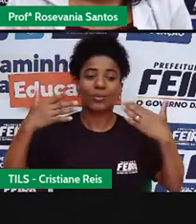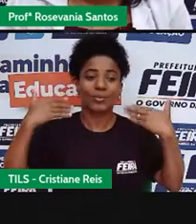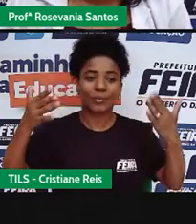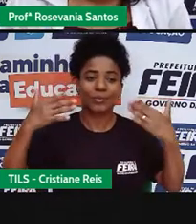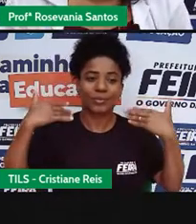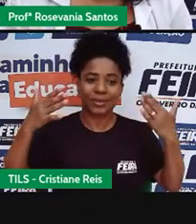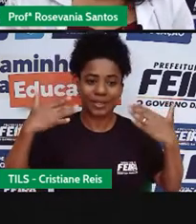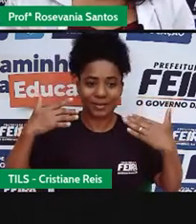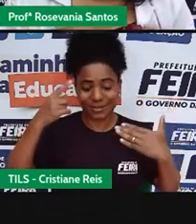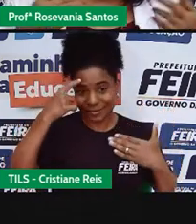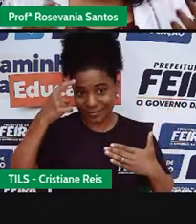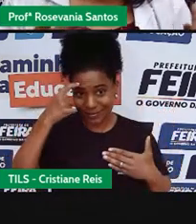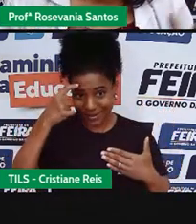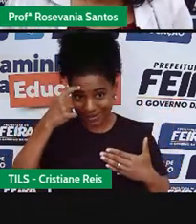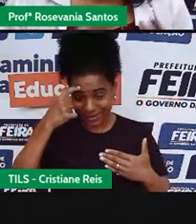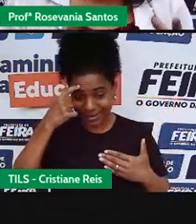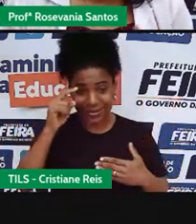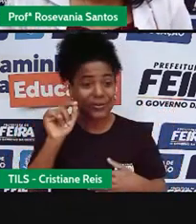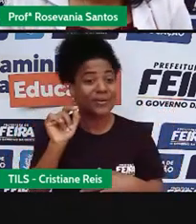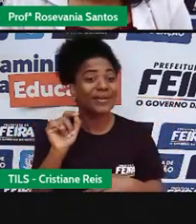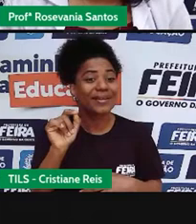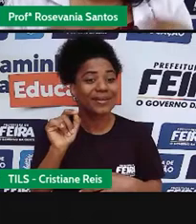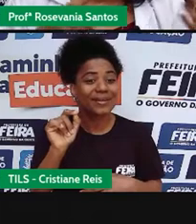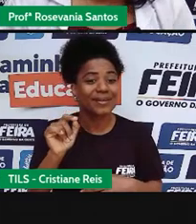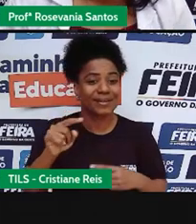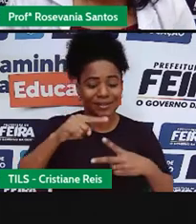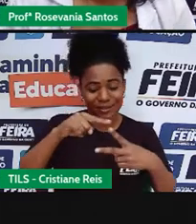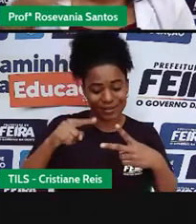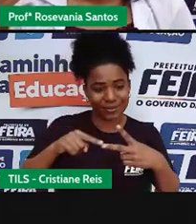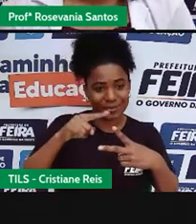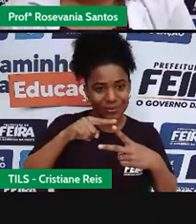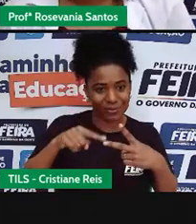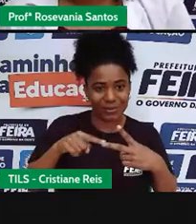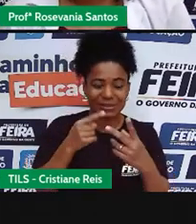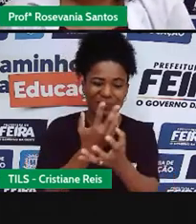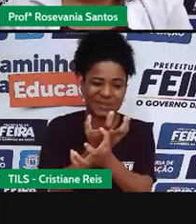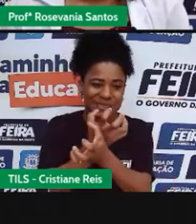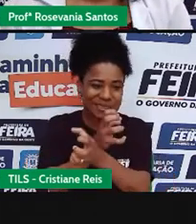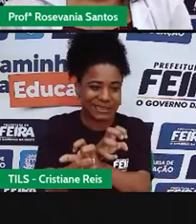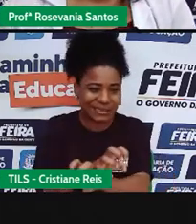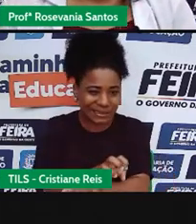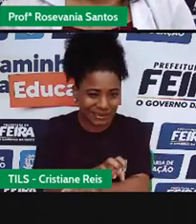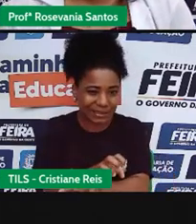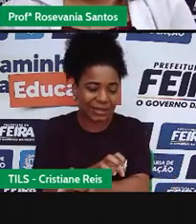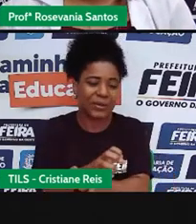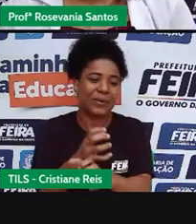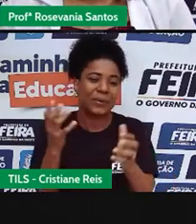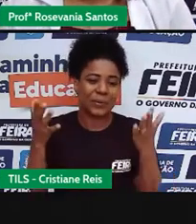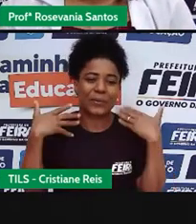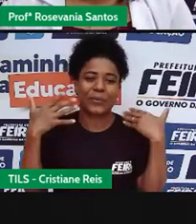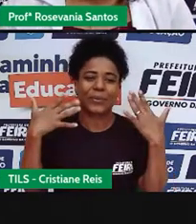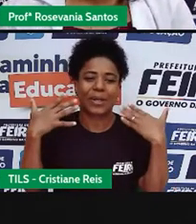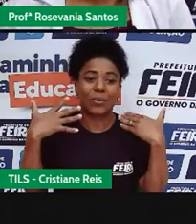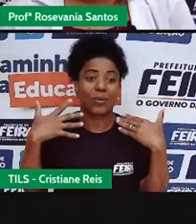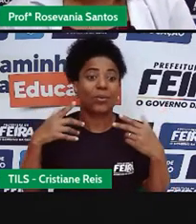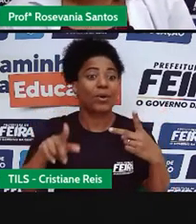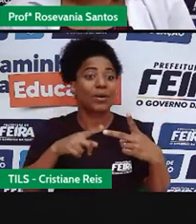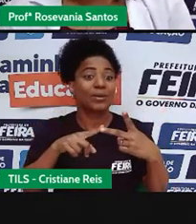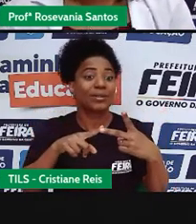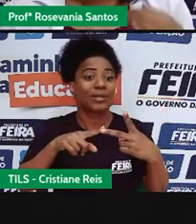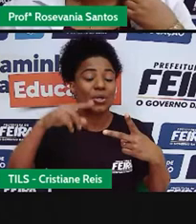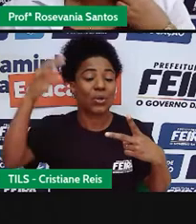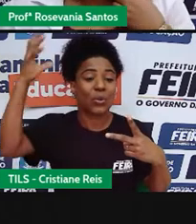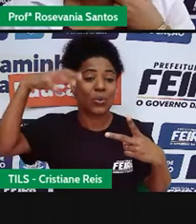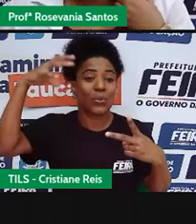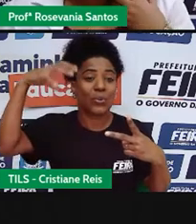estações definidas, né? Normalmente, essas duas estações, uma seca e a outra chuvosa, né? E aí a gente vai observar que